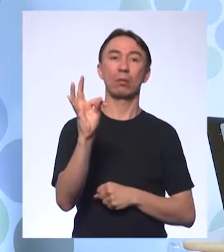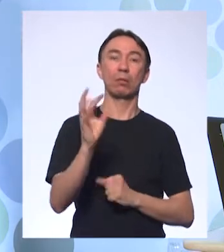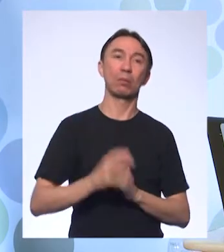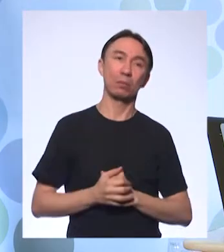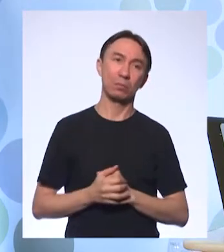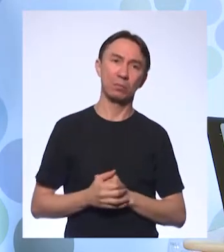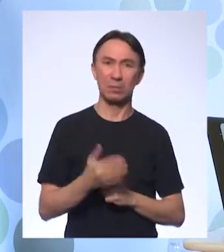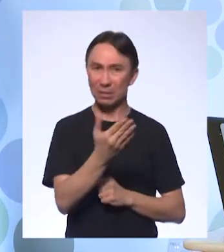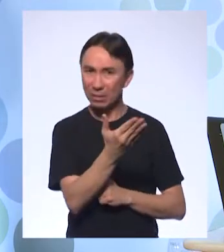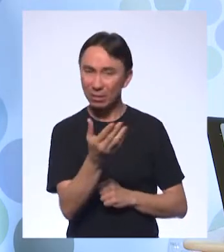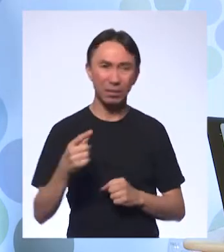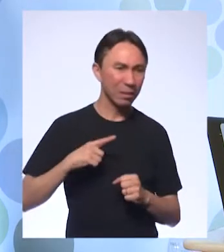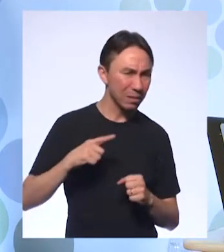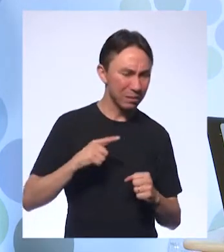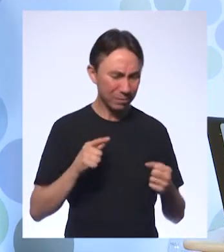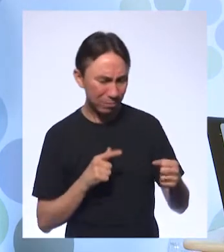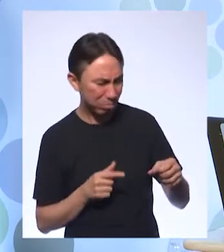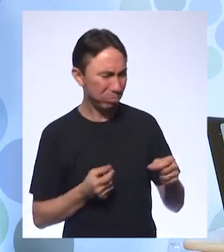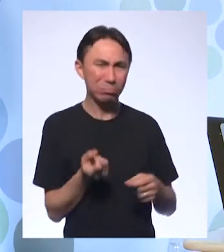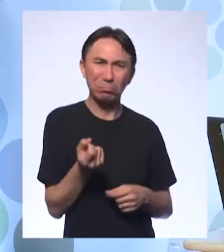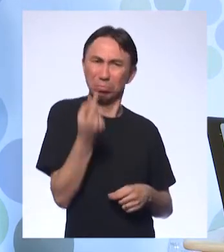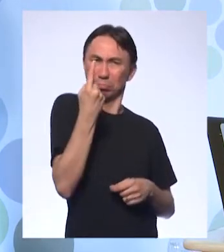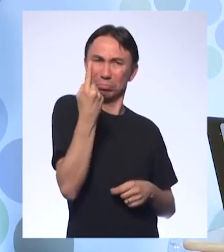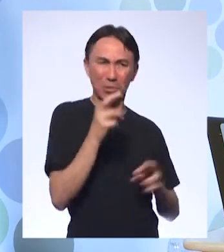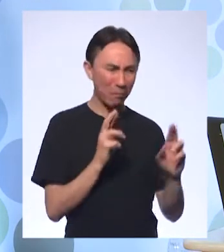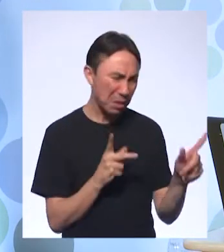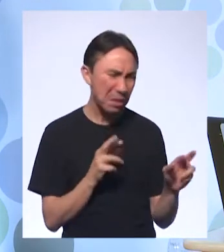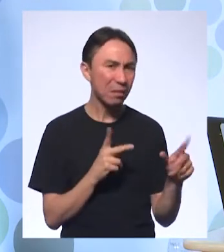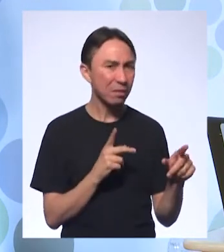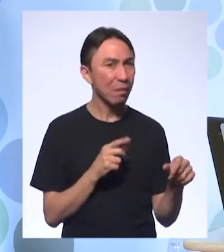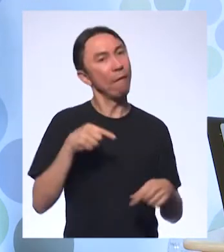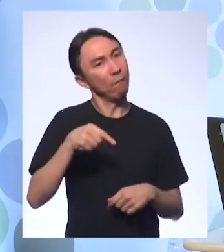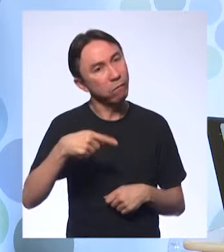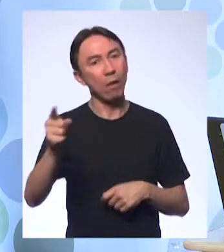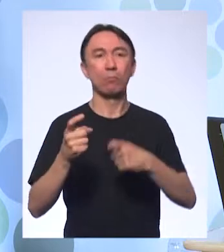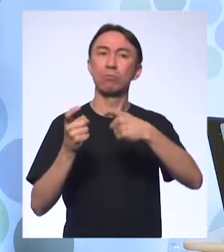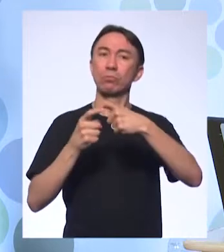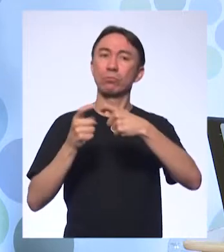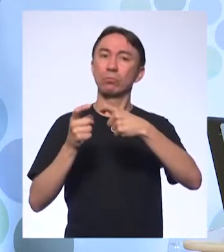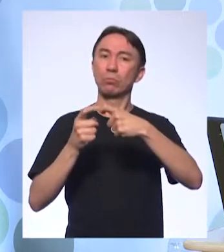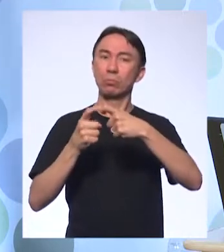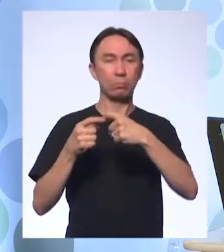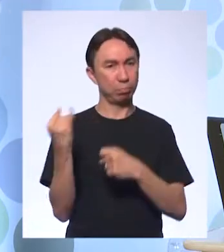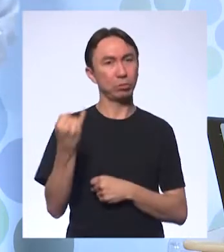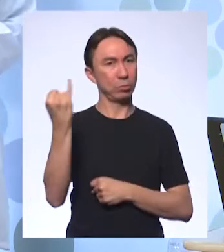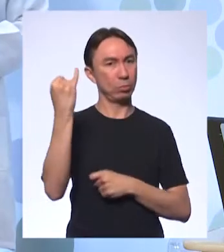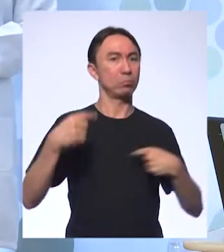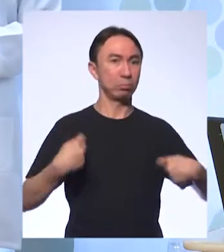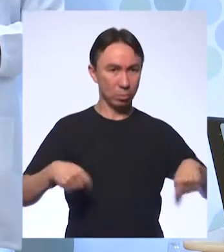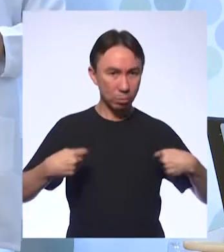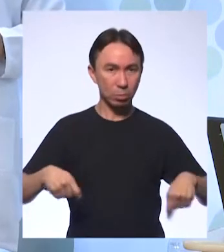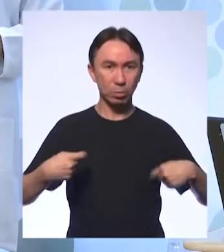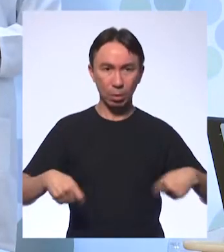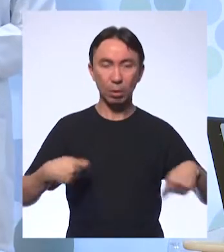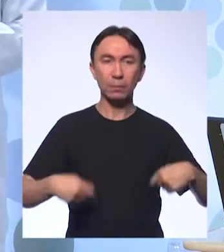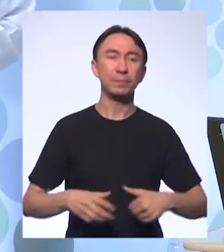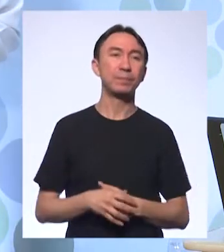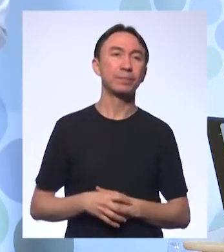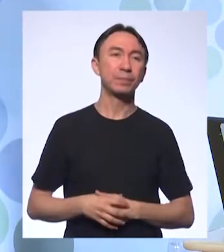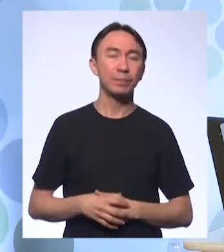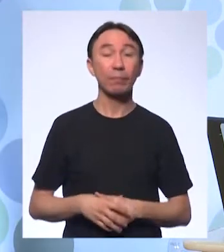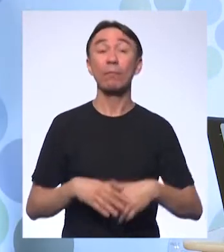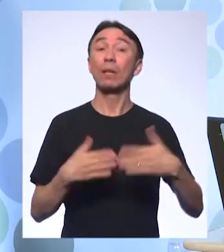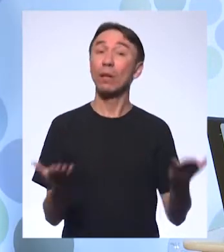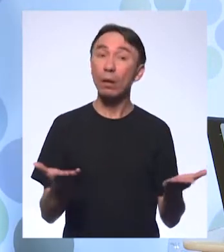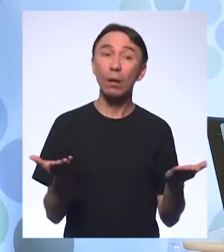algum sinalzinho? Vai no médico, tá bom? Não tem muito o que fazer, não, tá bom? Muito bem. Então, vamos ver aí